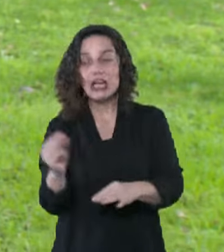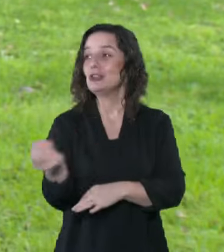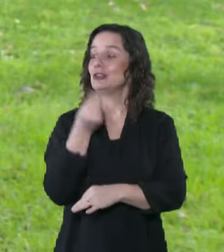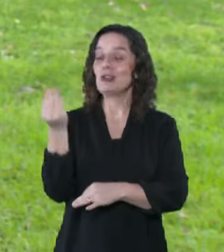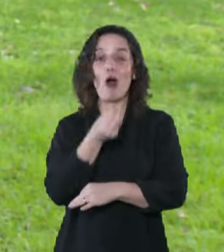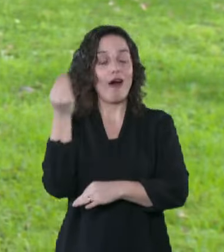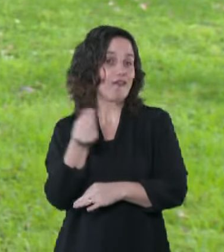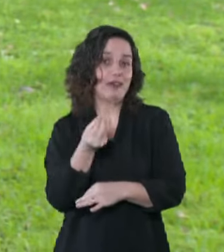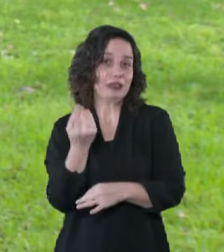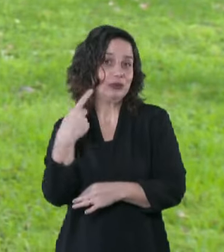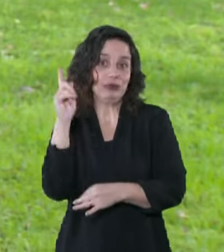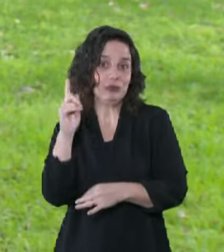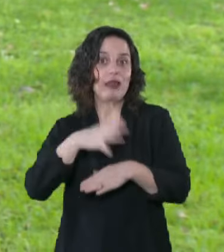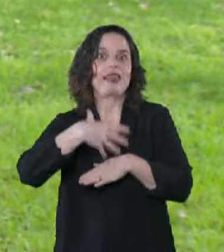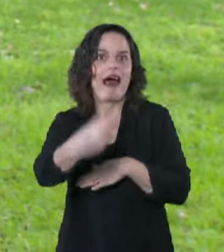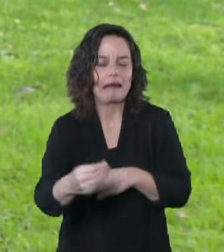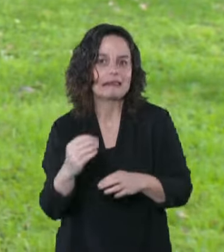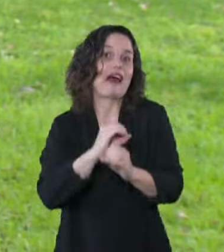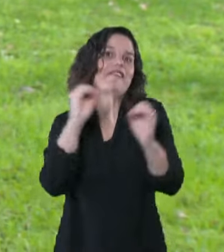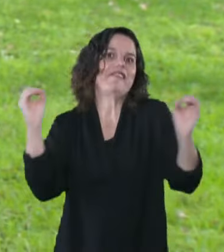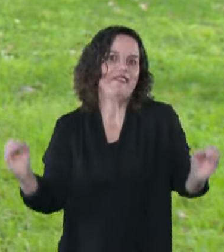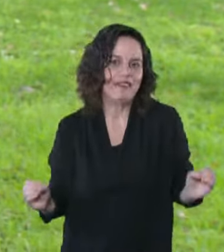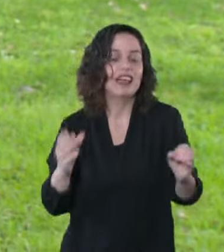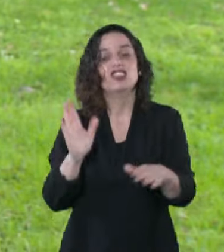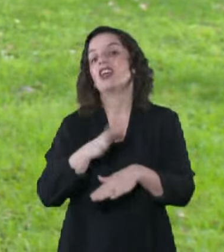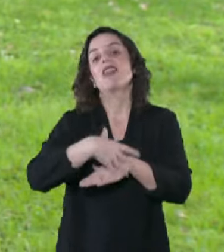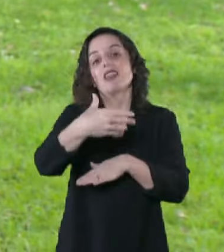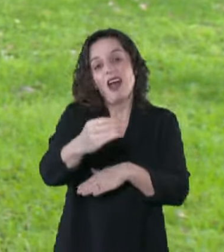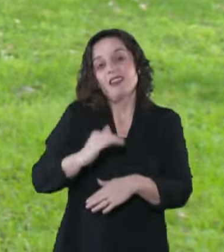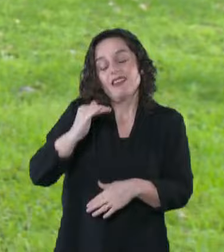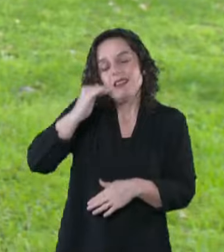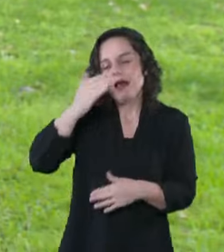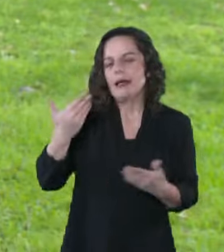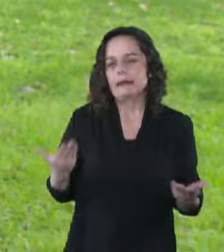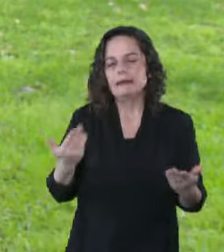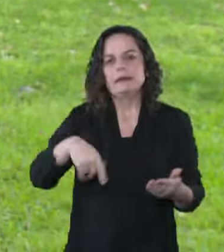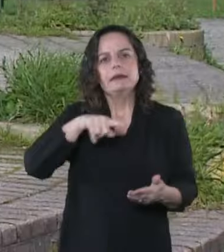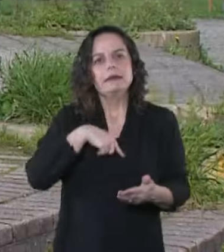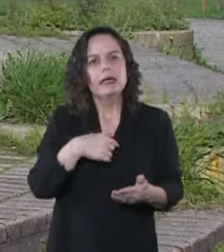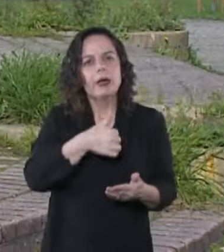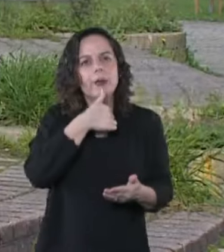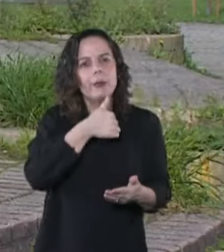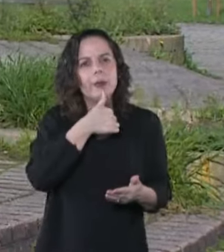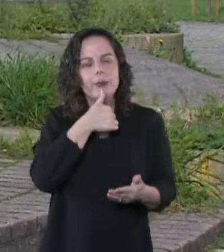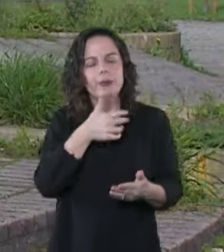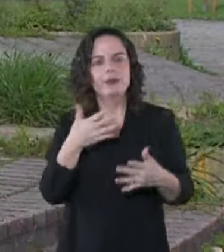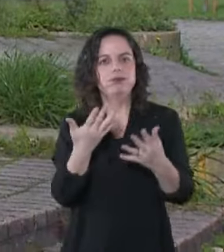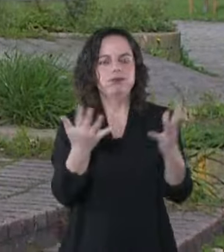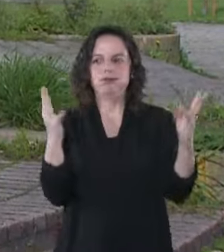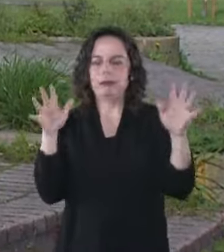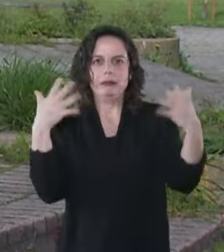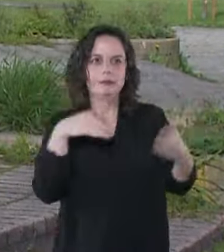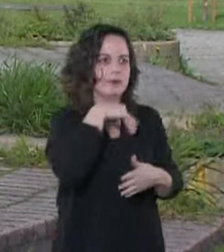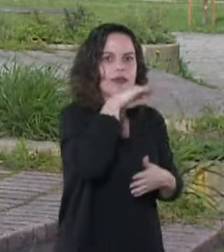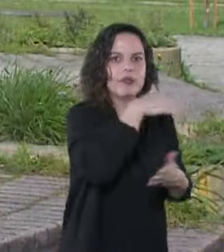muito natural. Quando isto acontece já numa idade mais tardia, nós temos uma quadratura toda à nossa volta, temos a